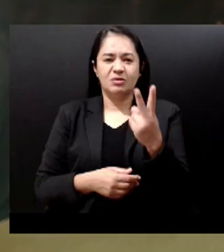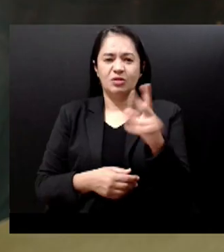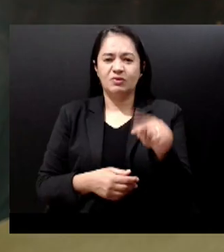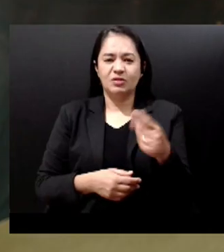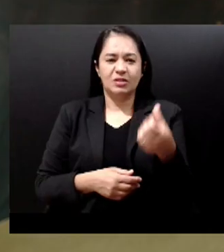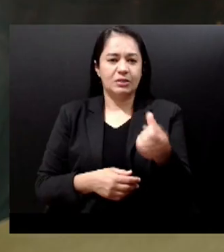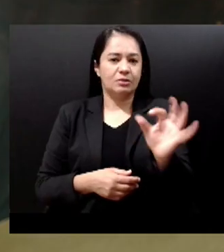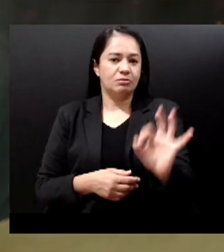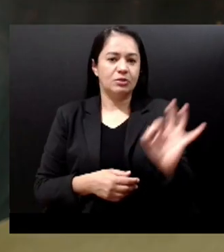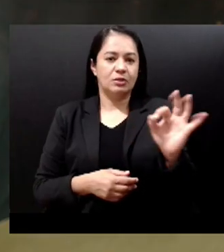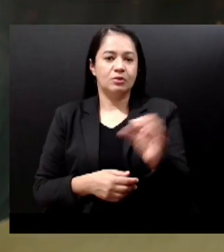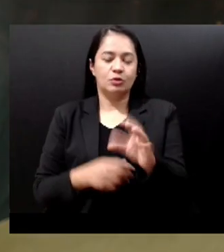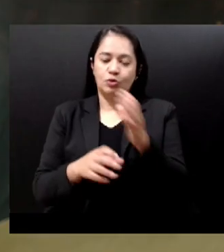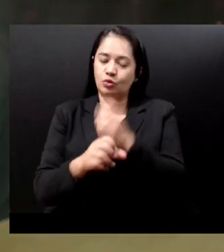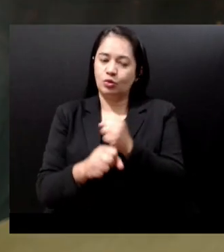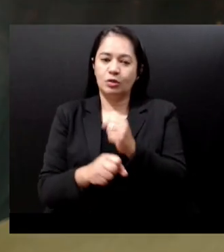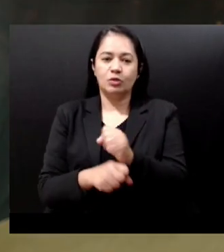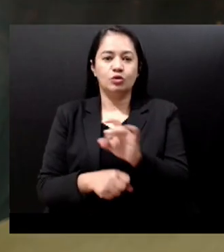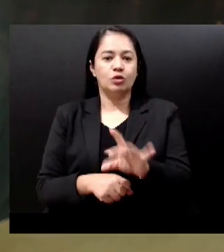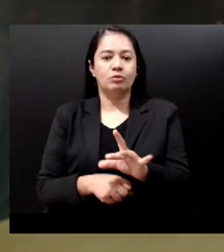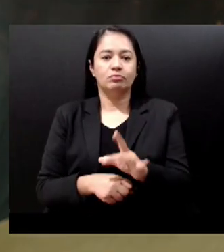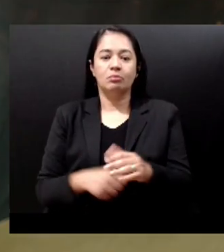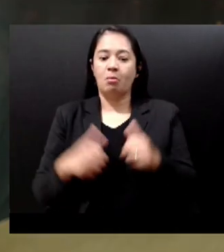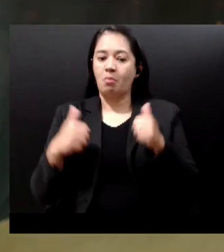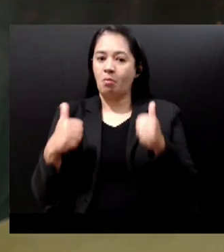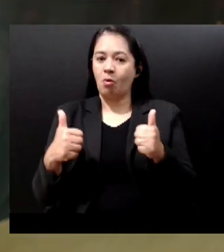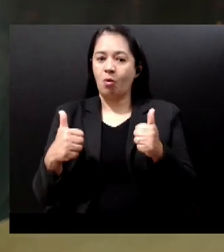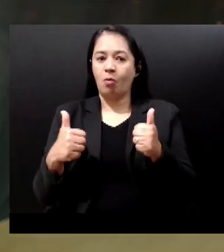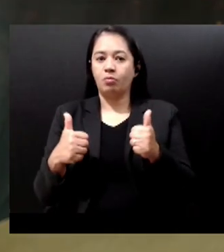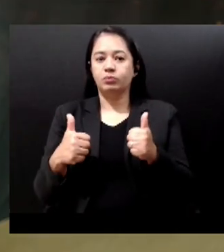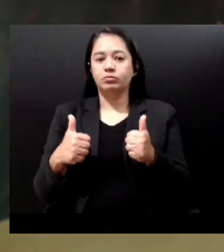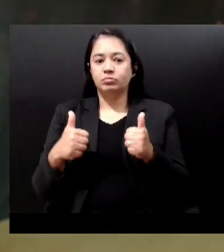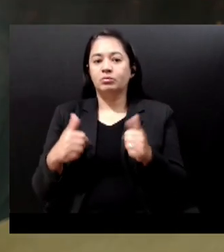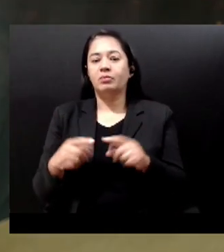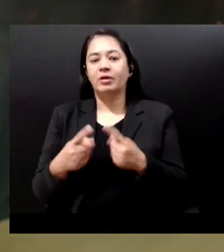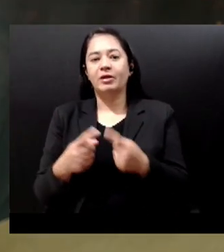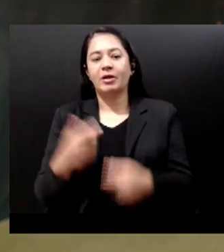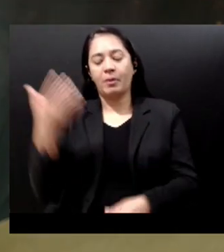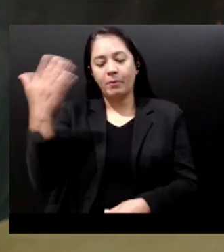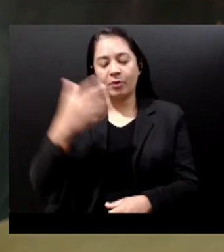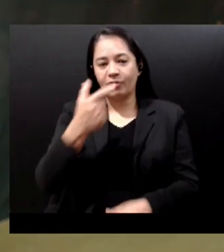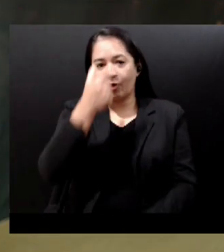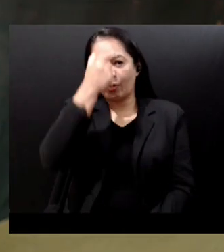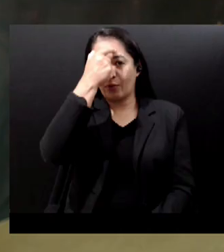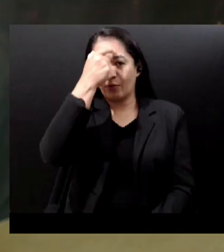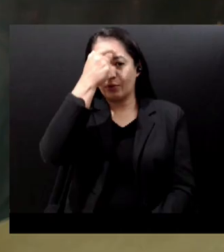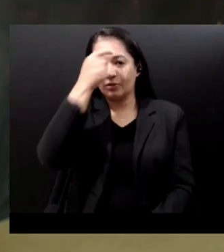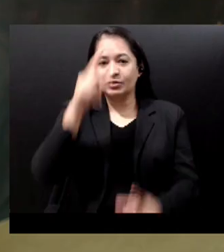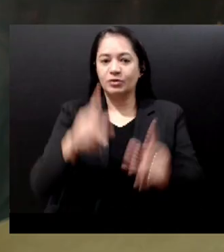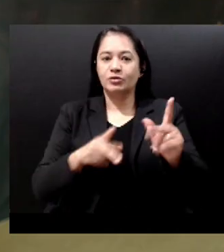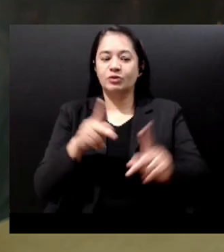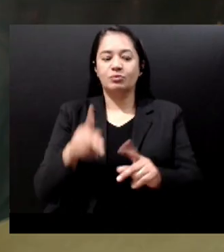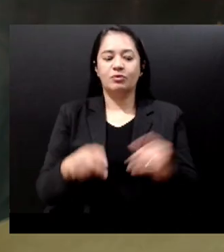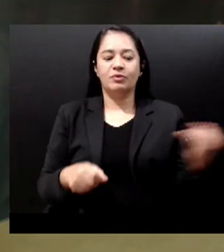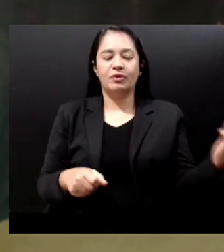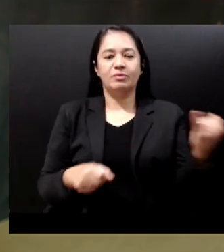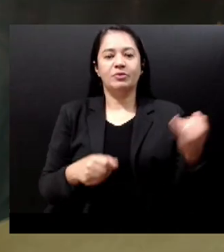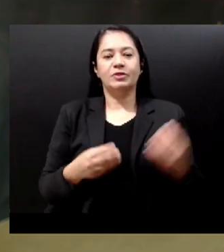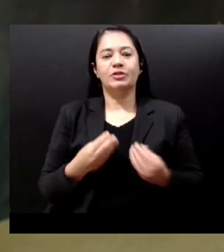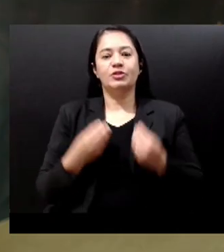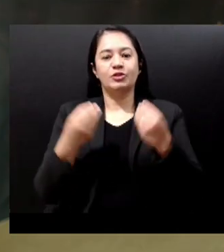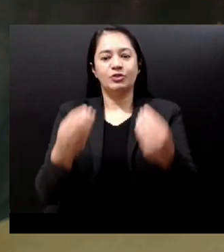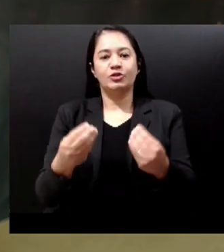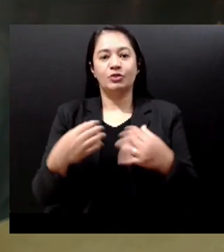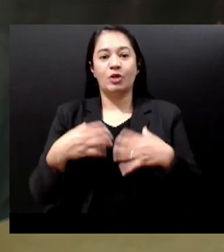total, um índice considerado baixo e que demonstra a conscientização da população sobre a importância de doar peças em bom estado.